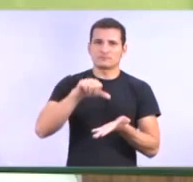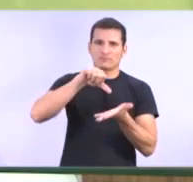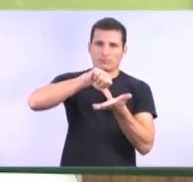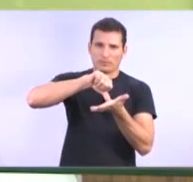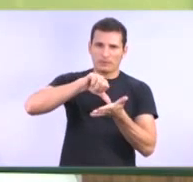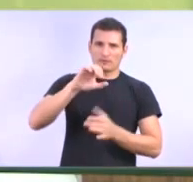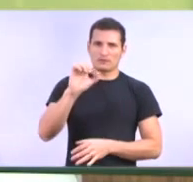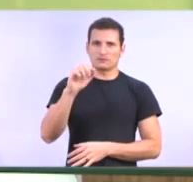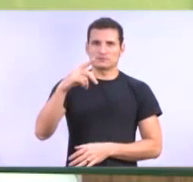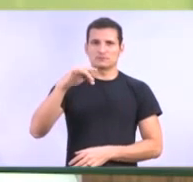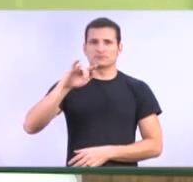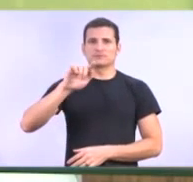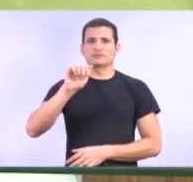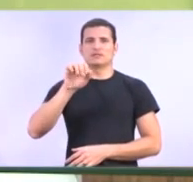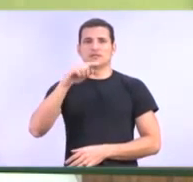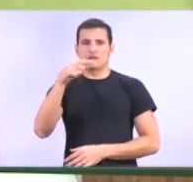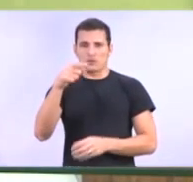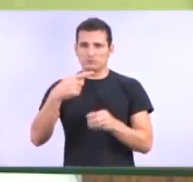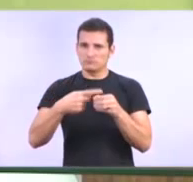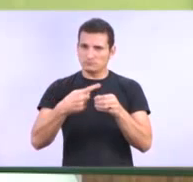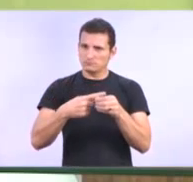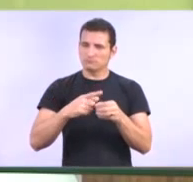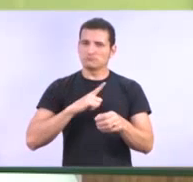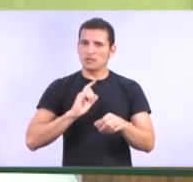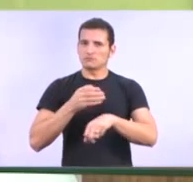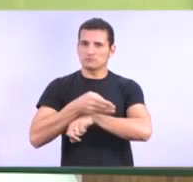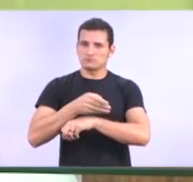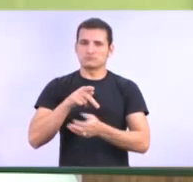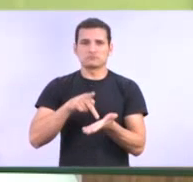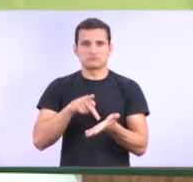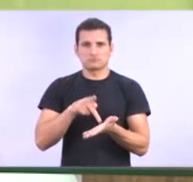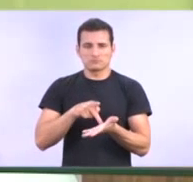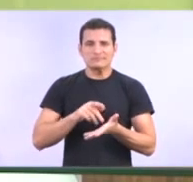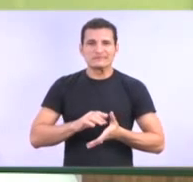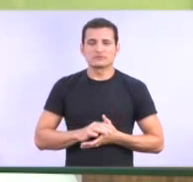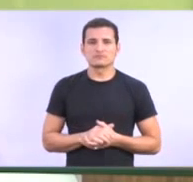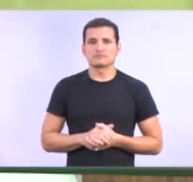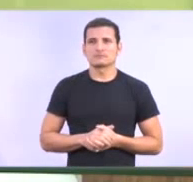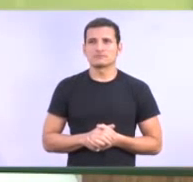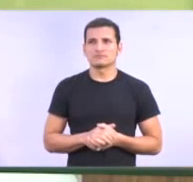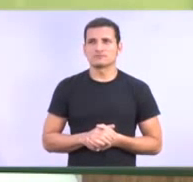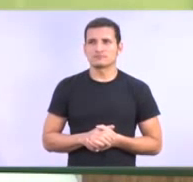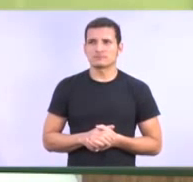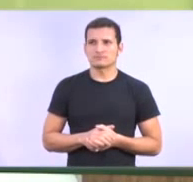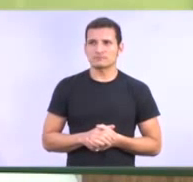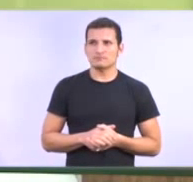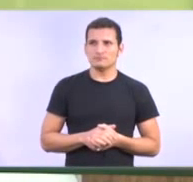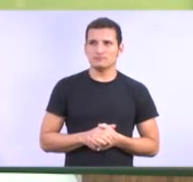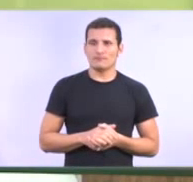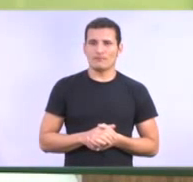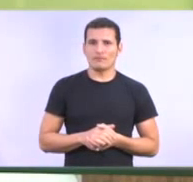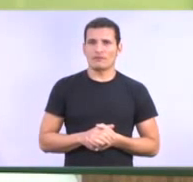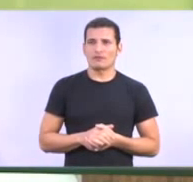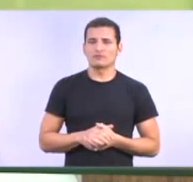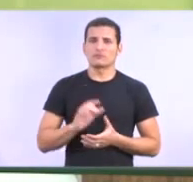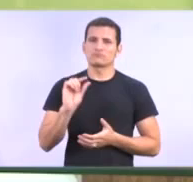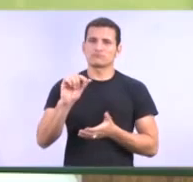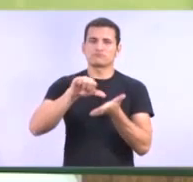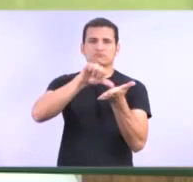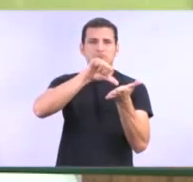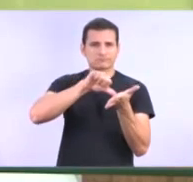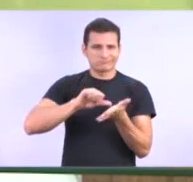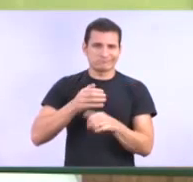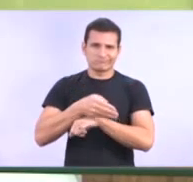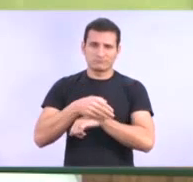Espigão, né, que tem participado realmente, um dos poucos polos que tem participado. Então, eu